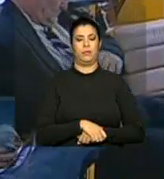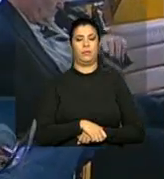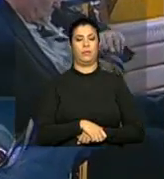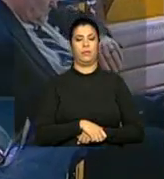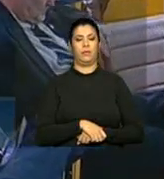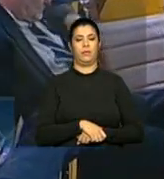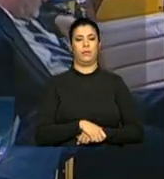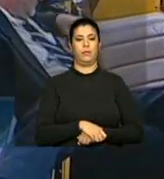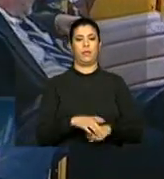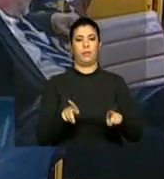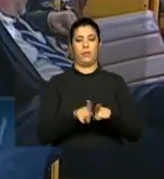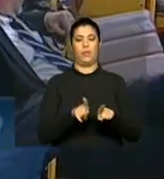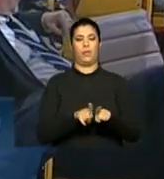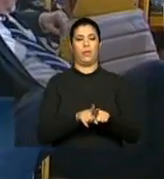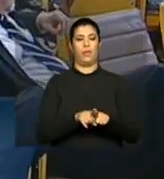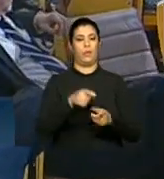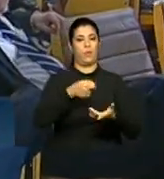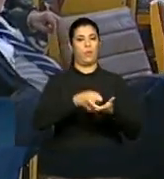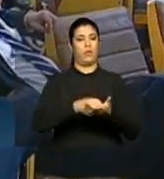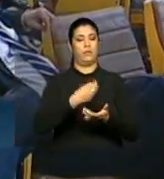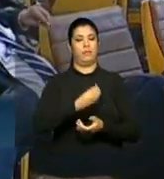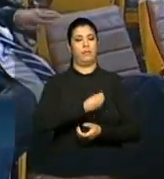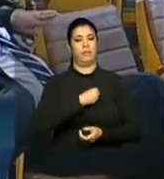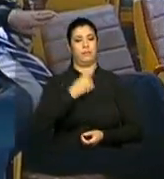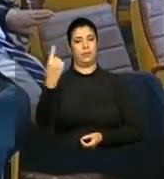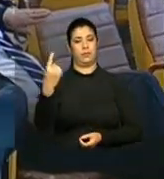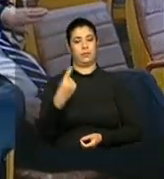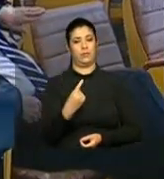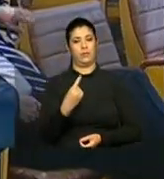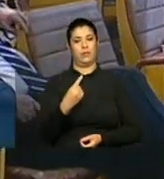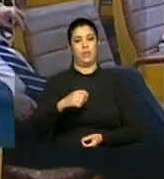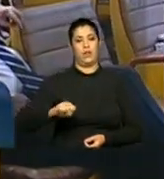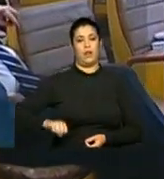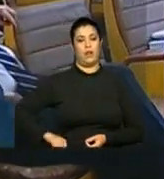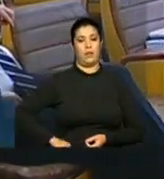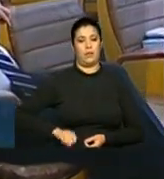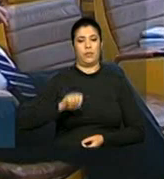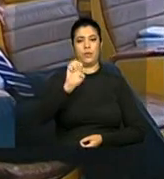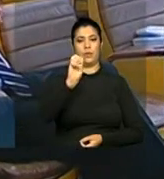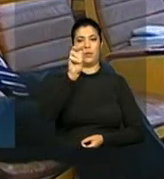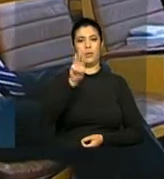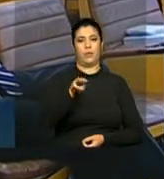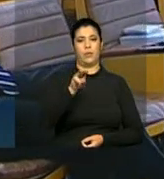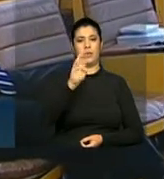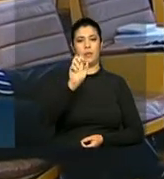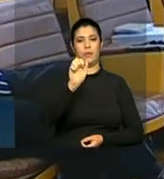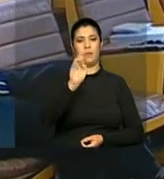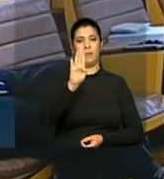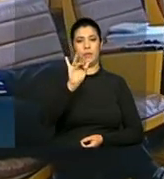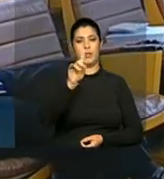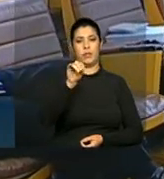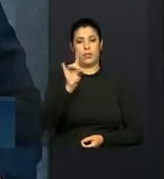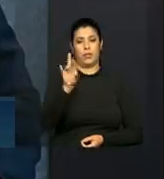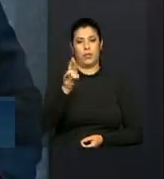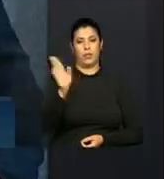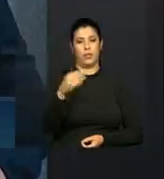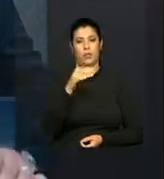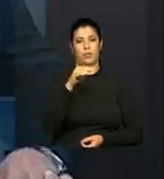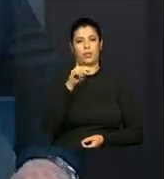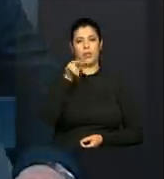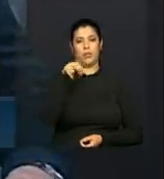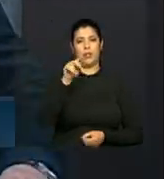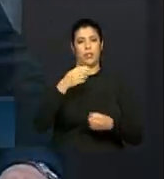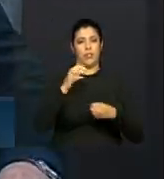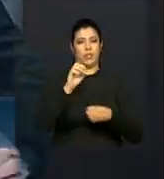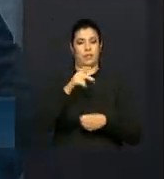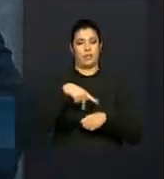senhoras e senhores, registramos a presença de sua excelência embaixadora extraordinária e plena Potenciária da Nicarágua, Lorena Martinz.